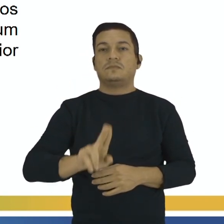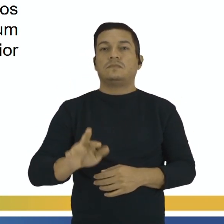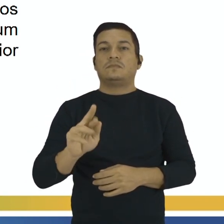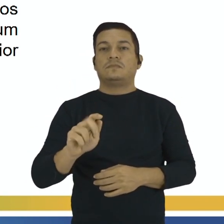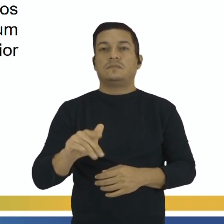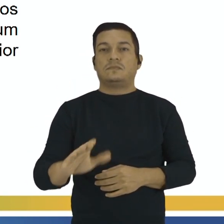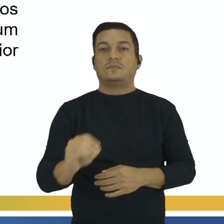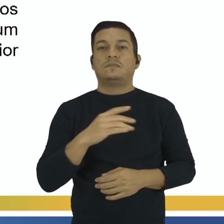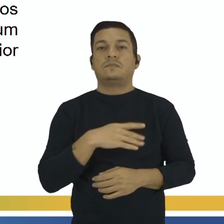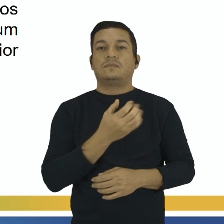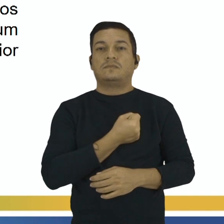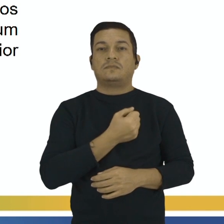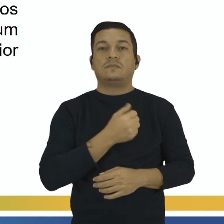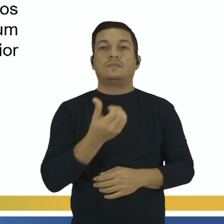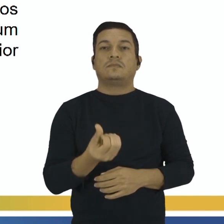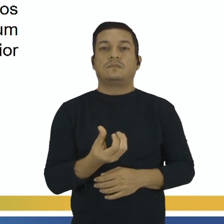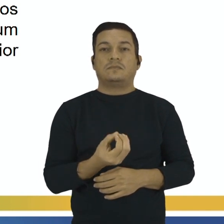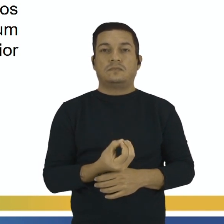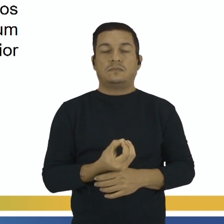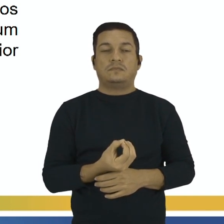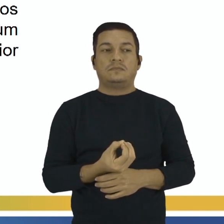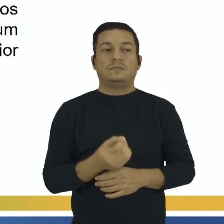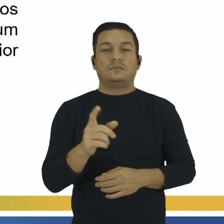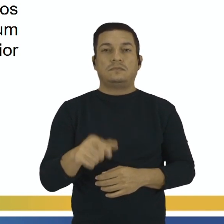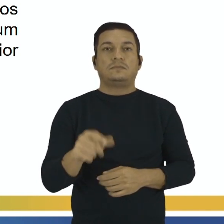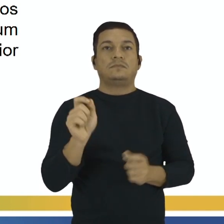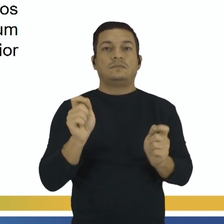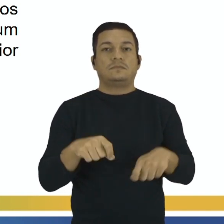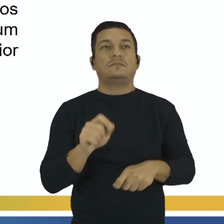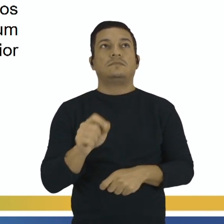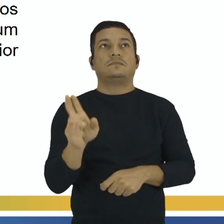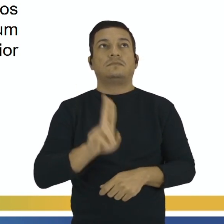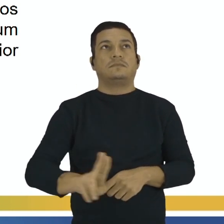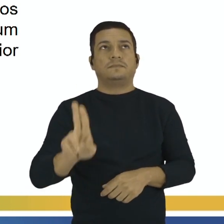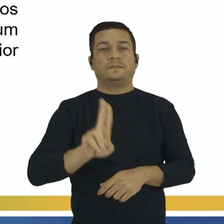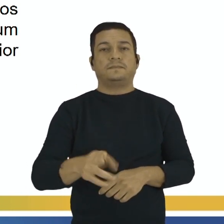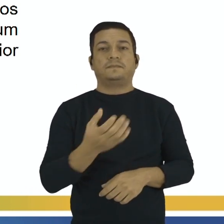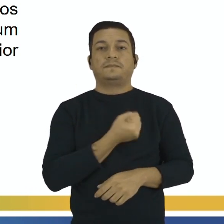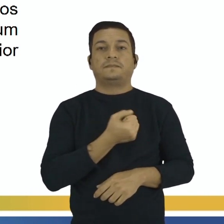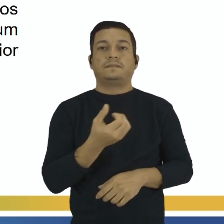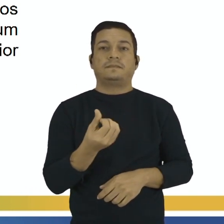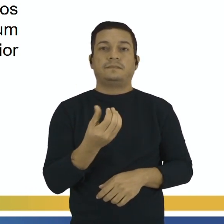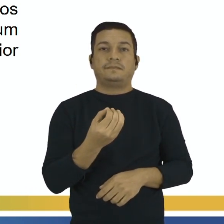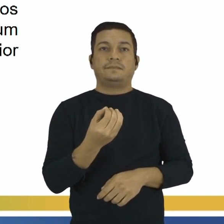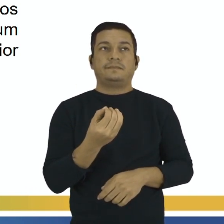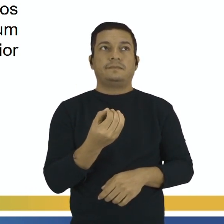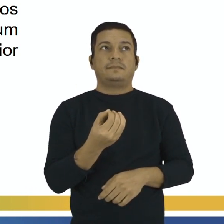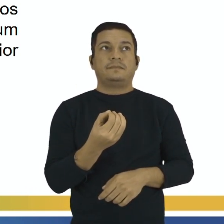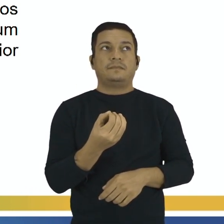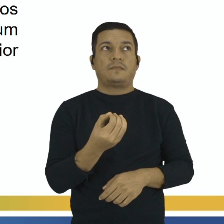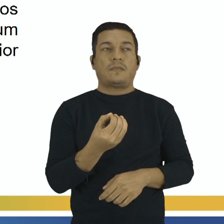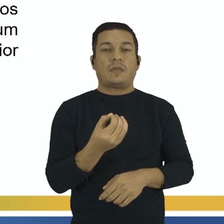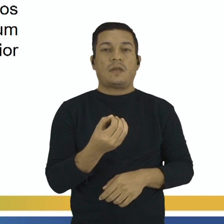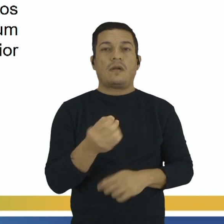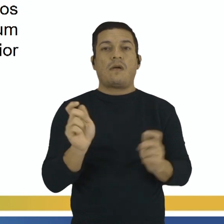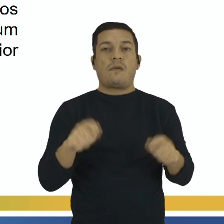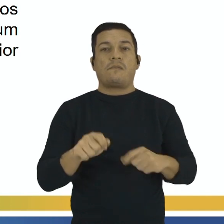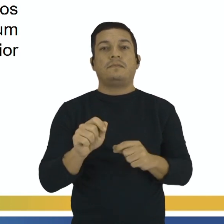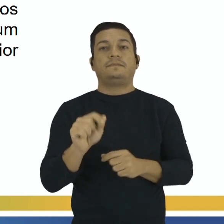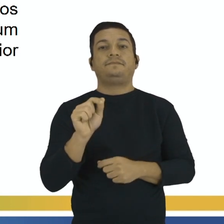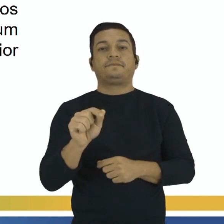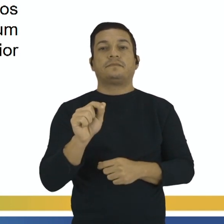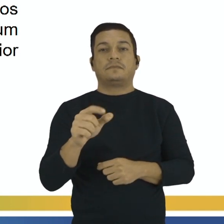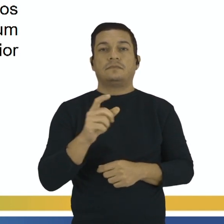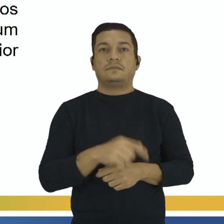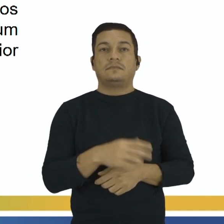frações com o denominador 60. É provável que o uso do número 60 pelos babilônios deve-se ao